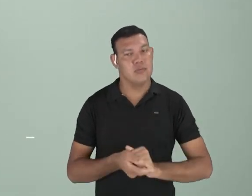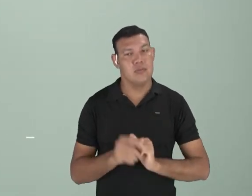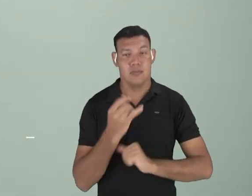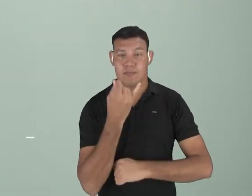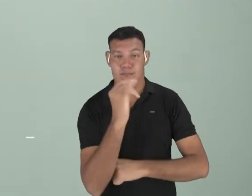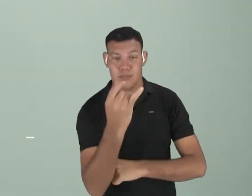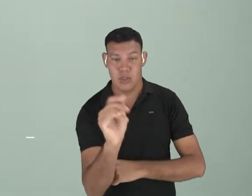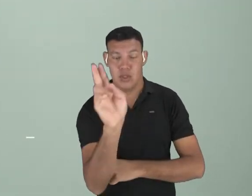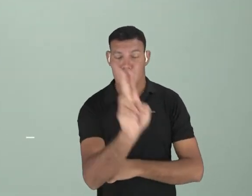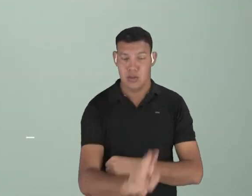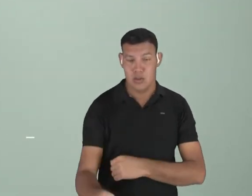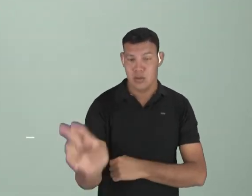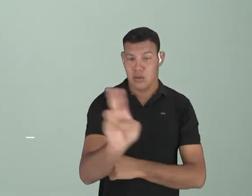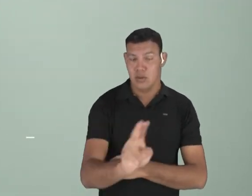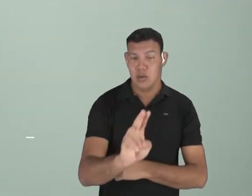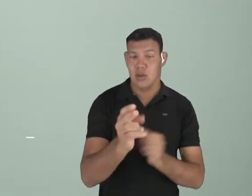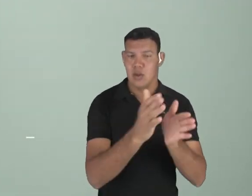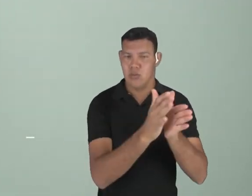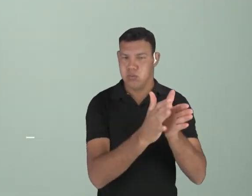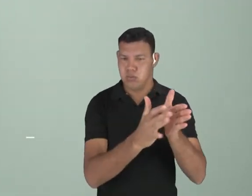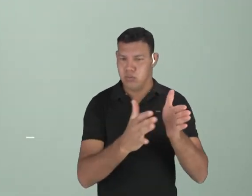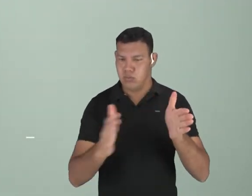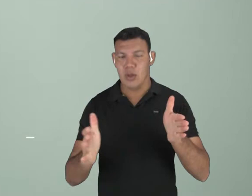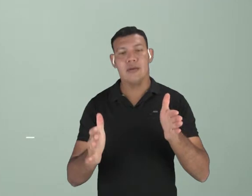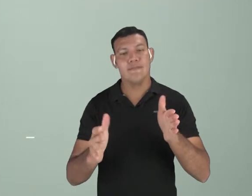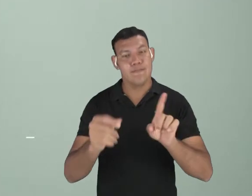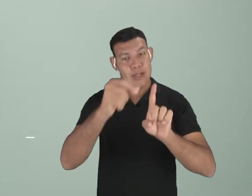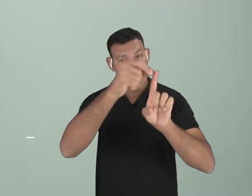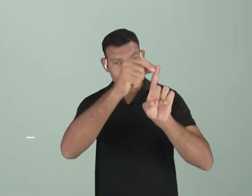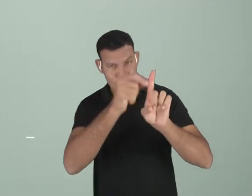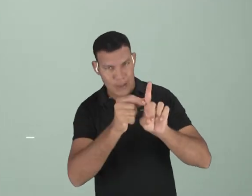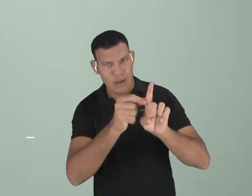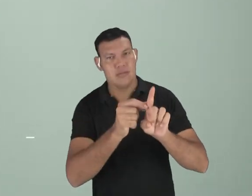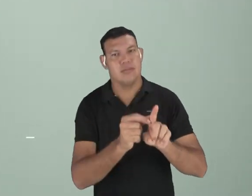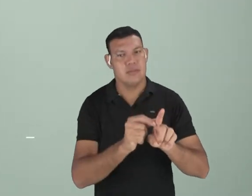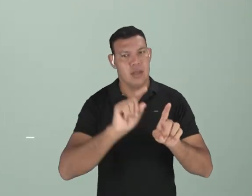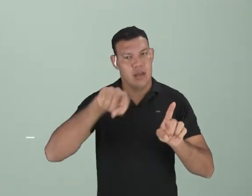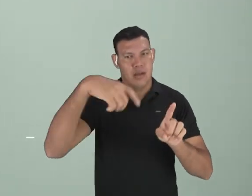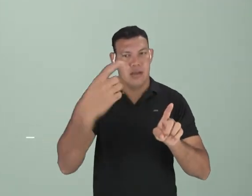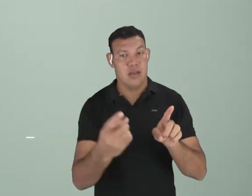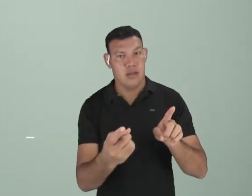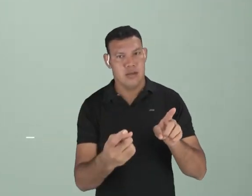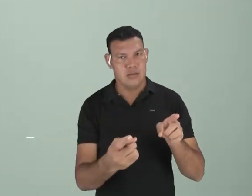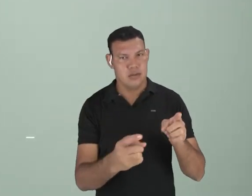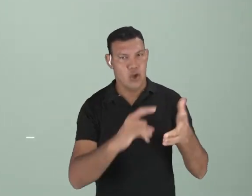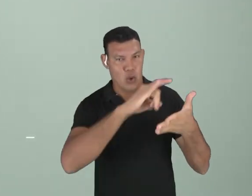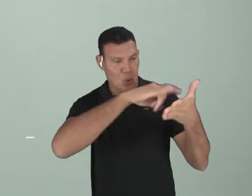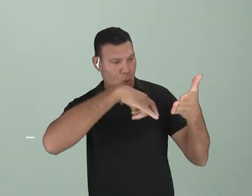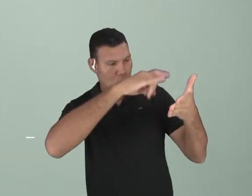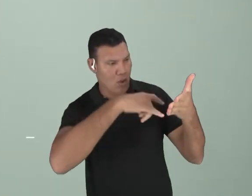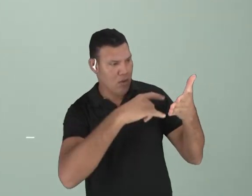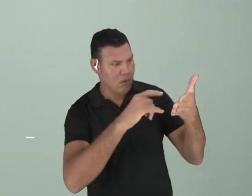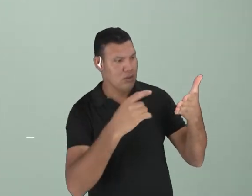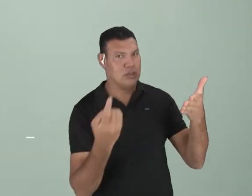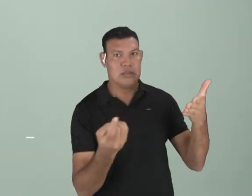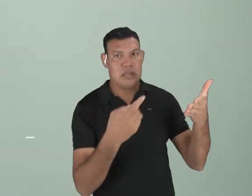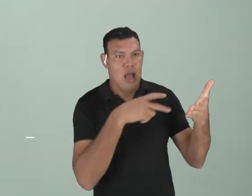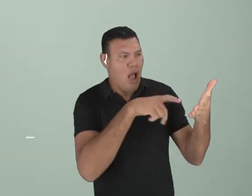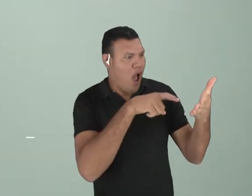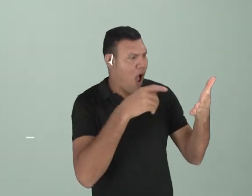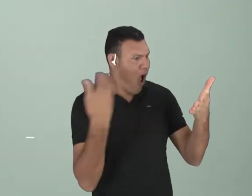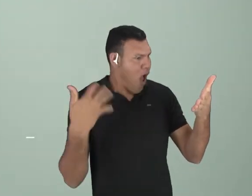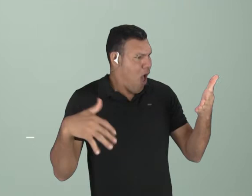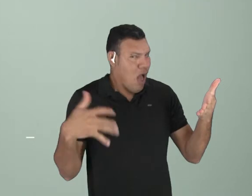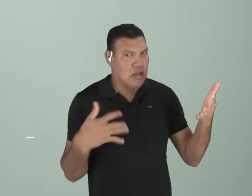do quanto de energia você está consumindo ao longo do mês, né, para que não chegue ali uma conta estrondosa de energia elétrica e você não saiba